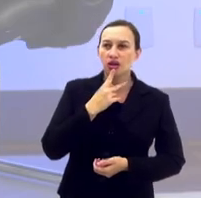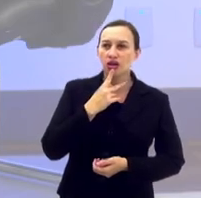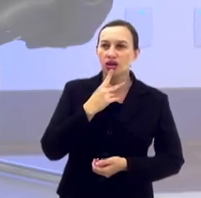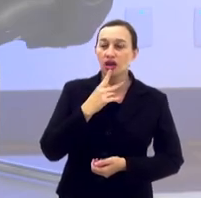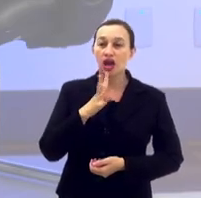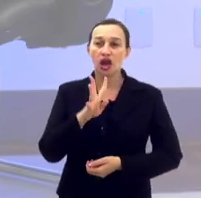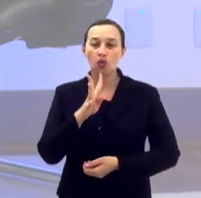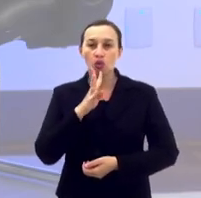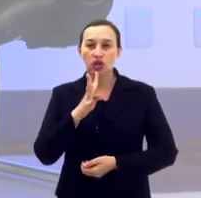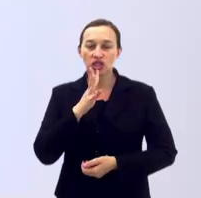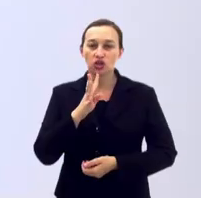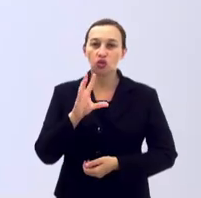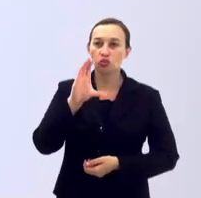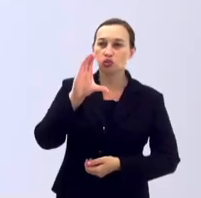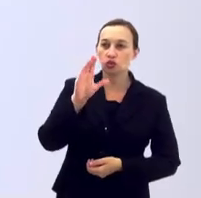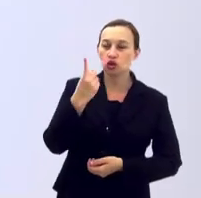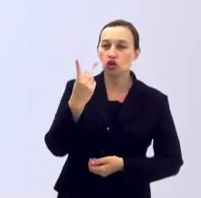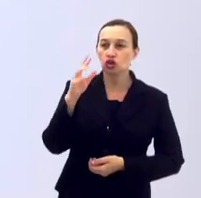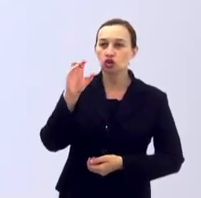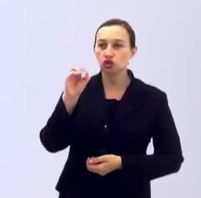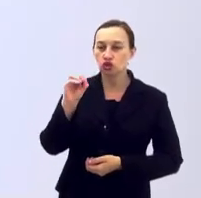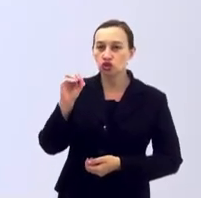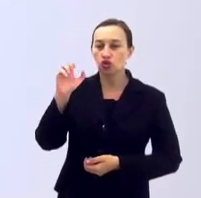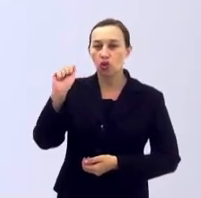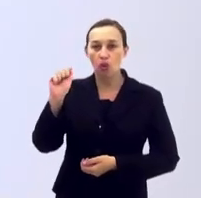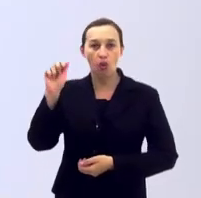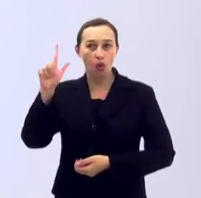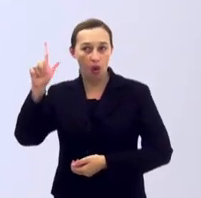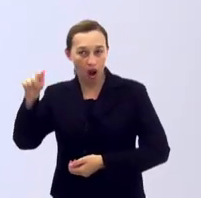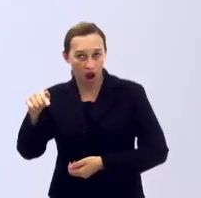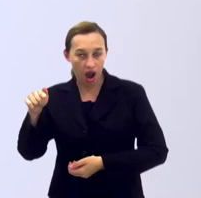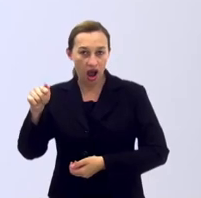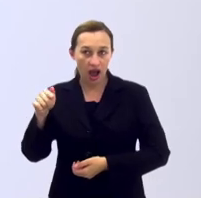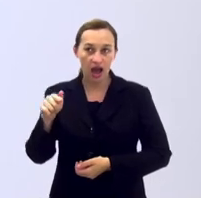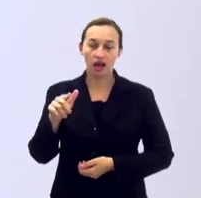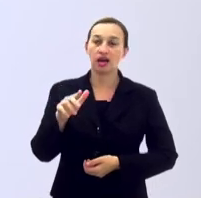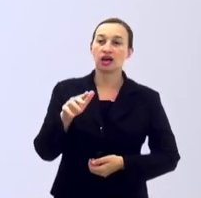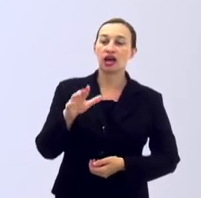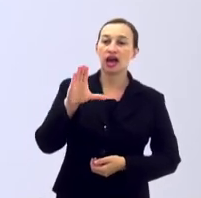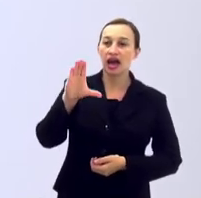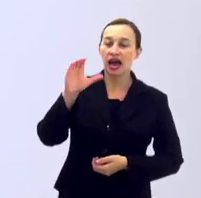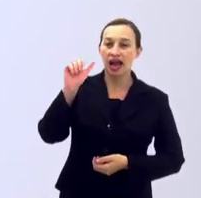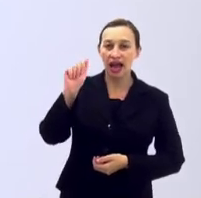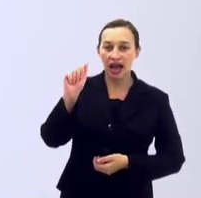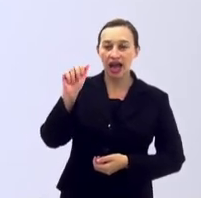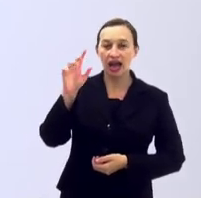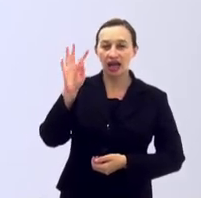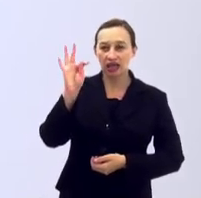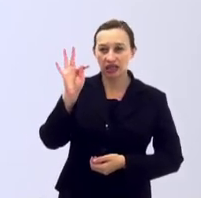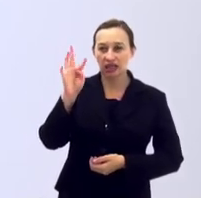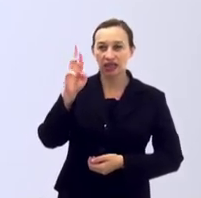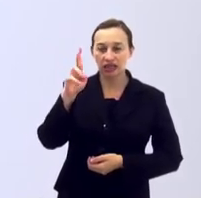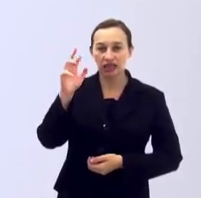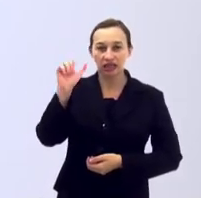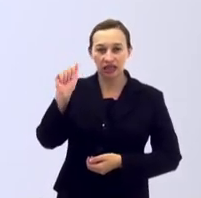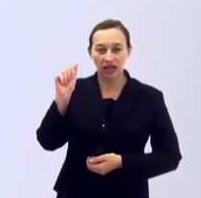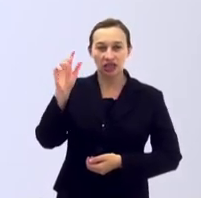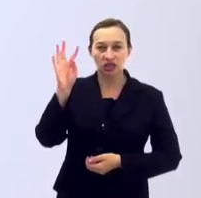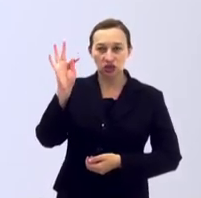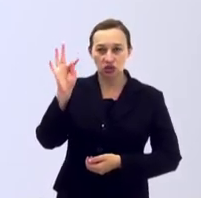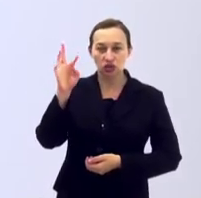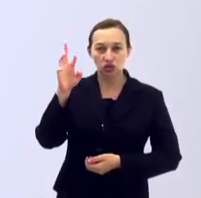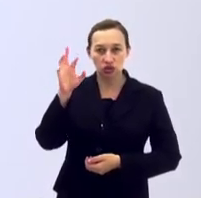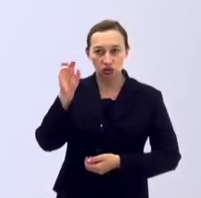como Shoah. Shoah, que quer dizer catástrofe, traduzido ao pé da língua. Posta,